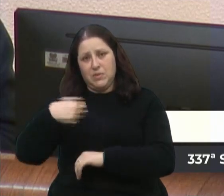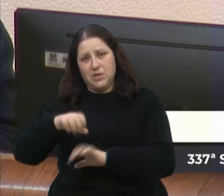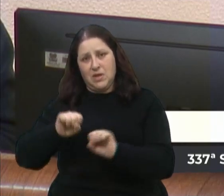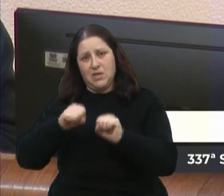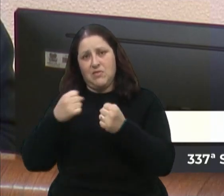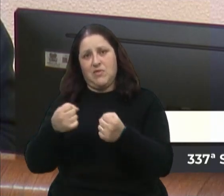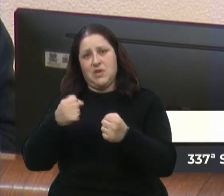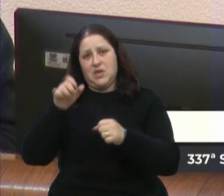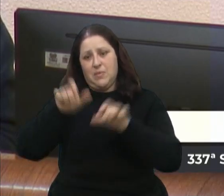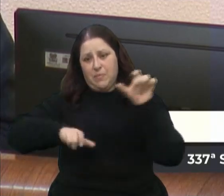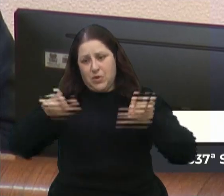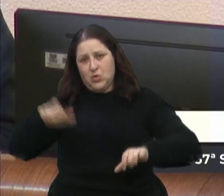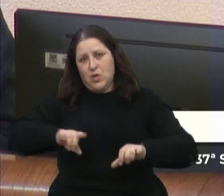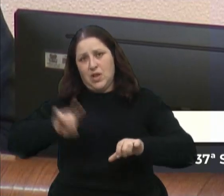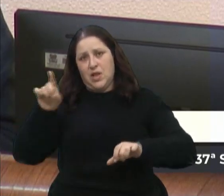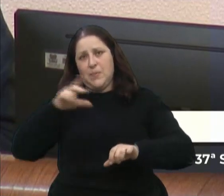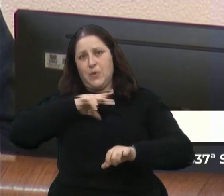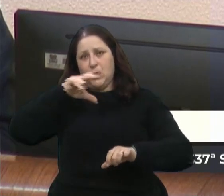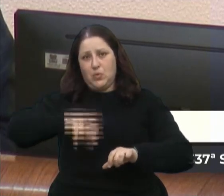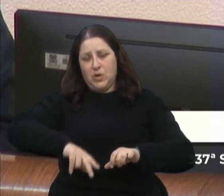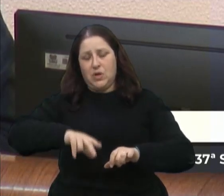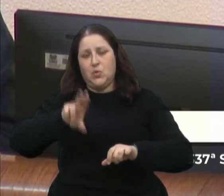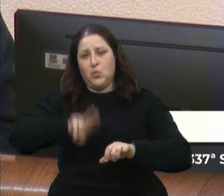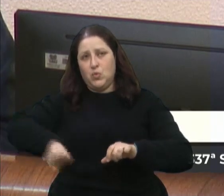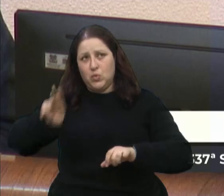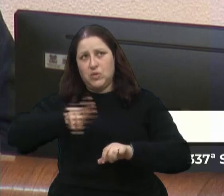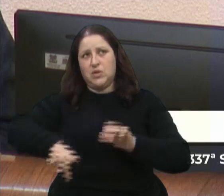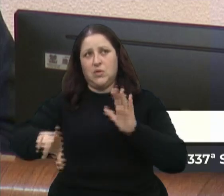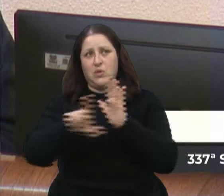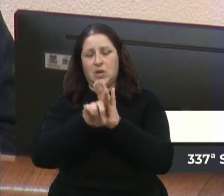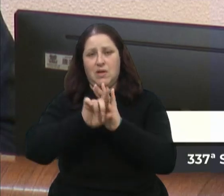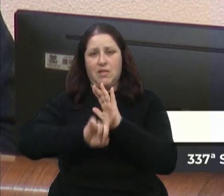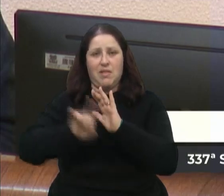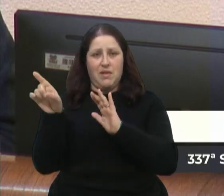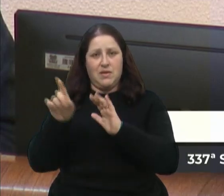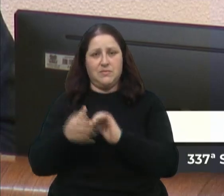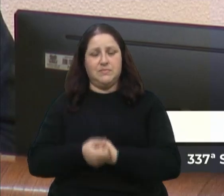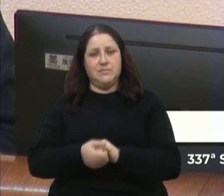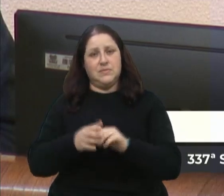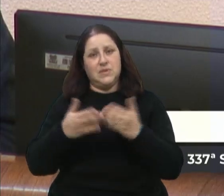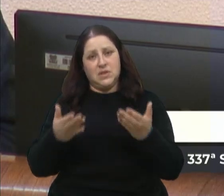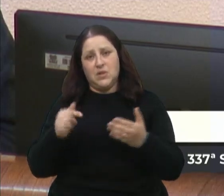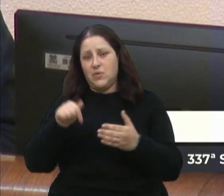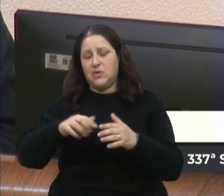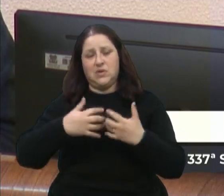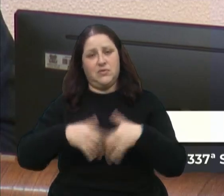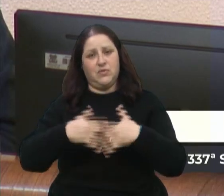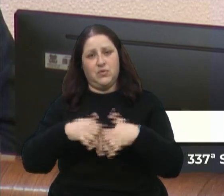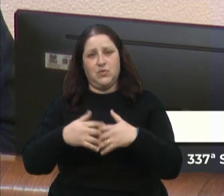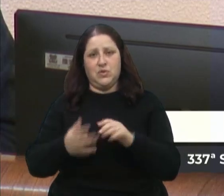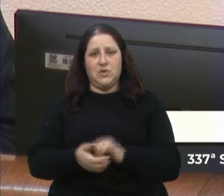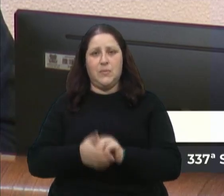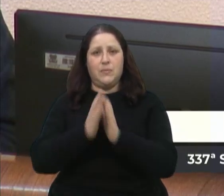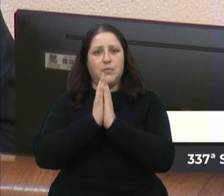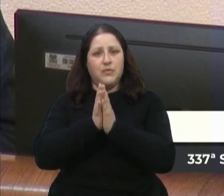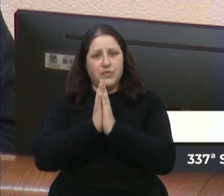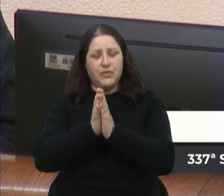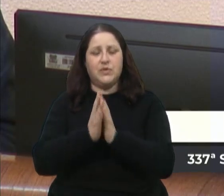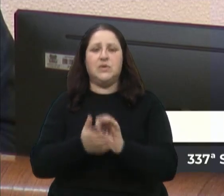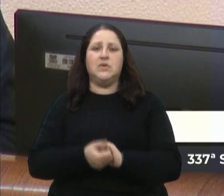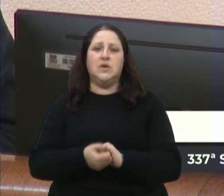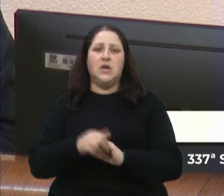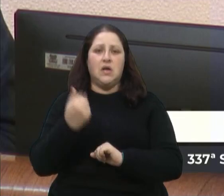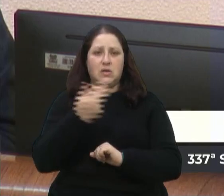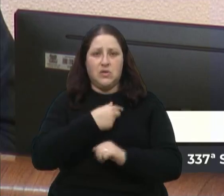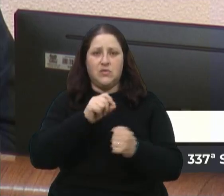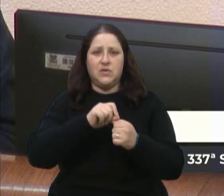das pessoas lá em Portugal com a legislação de lá. Então, é assim que funciona. Então, por favor, a gente